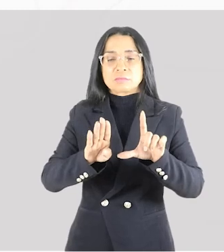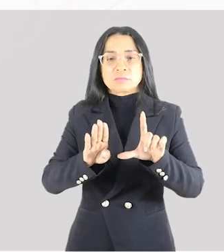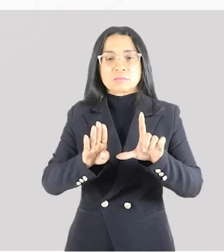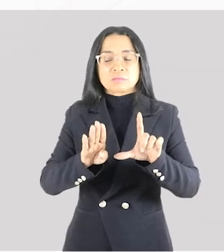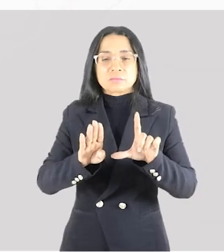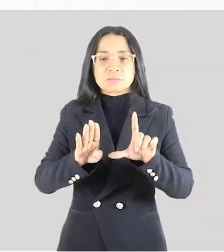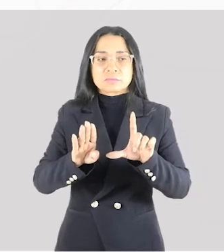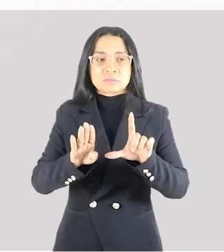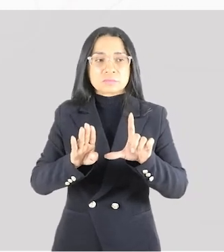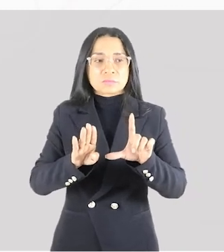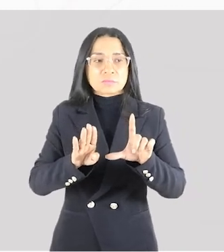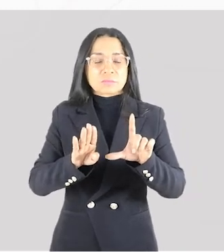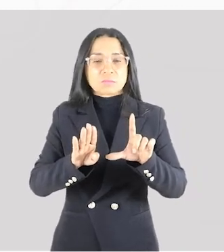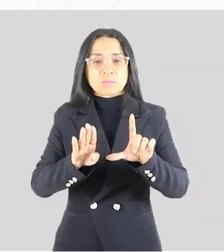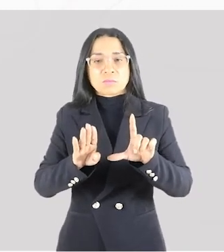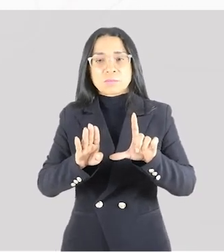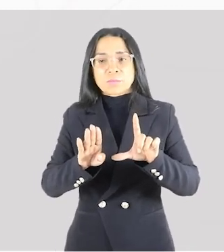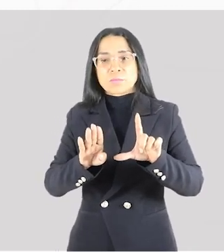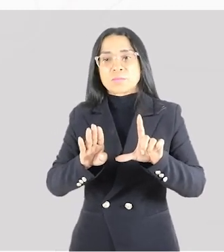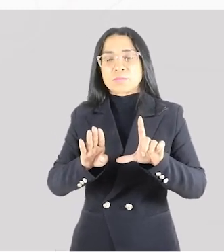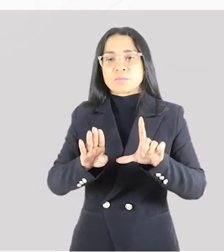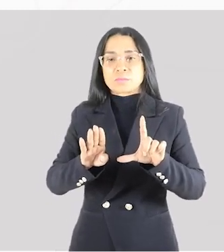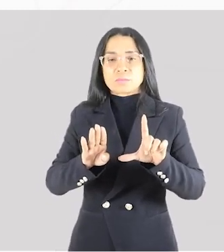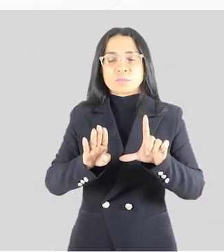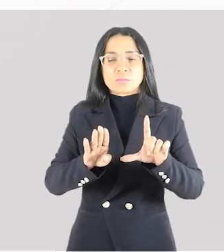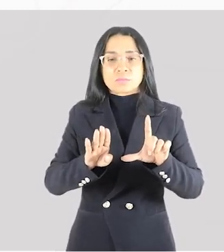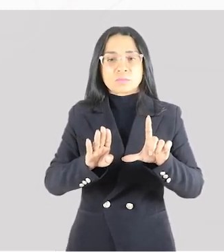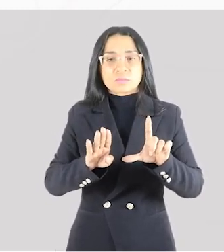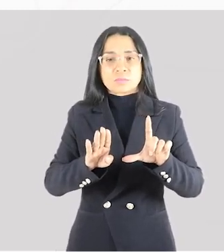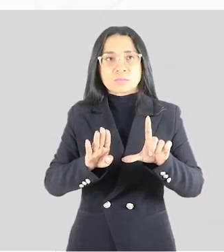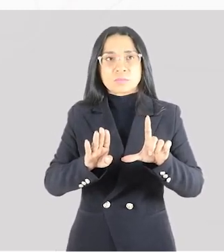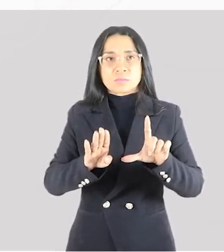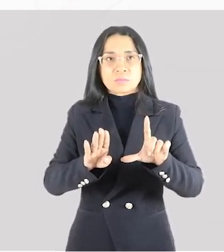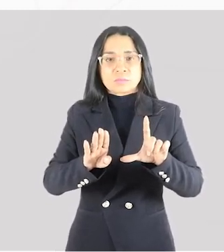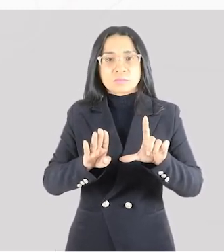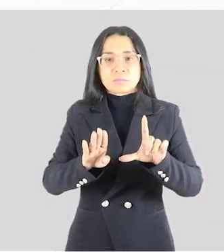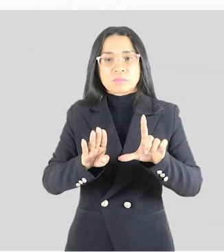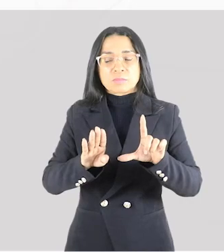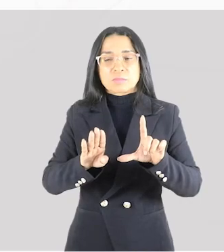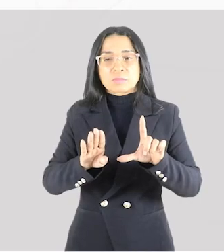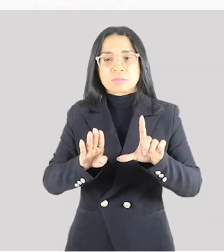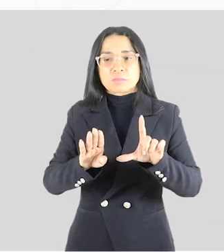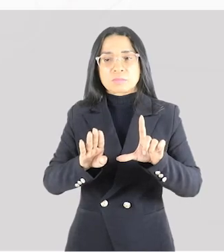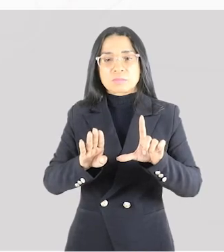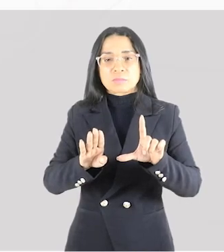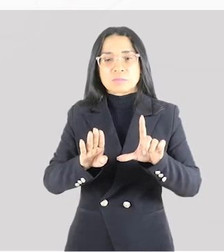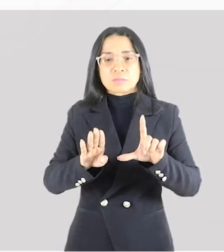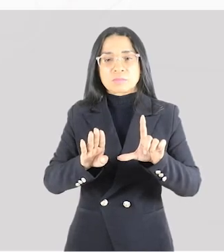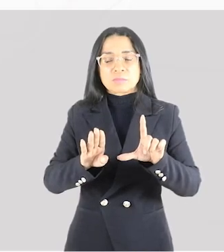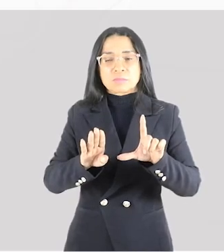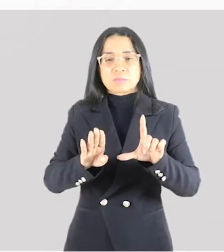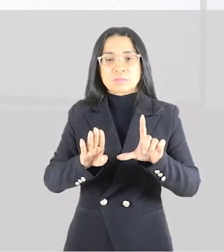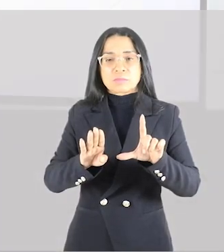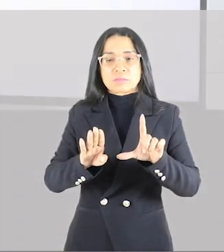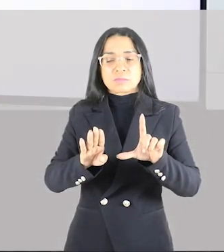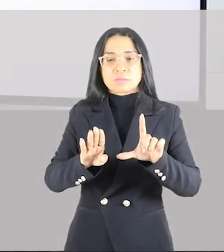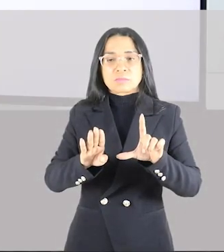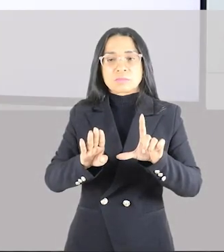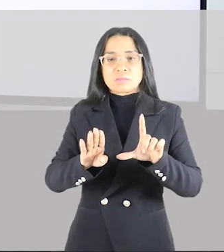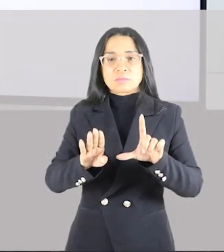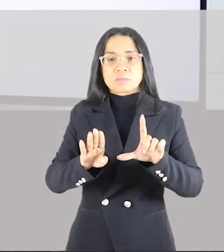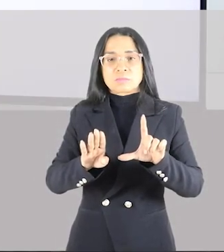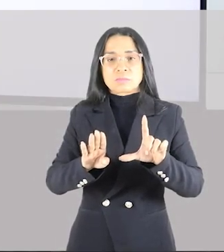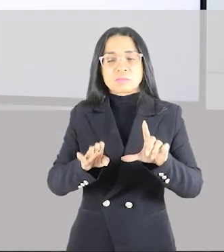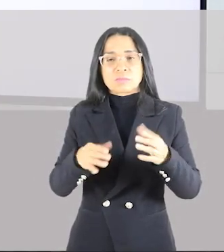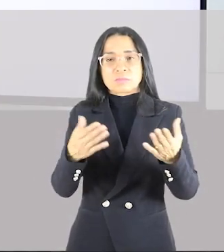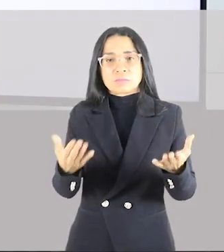trabalho predominante era a servidão coletiva. E o indivíduo explorava a terra como membro da comunidade e servia ao Estado, que era o proprietário